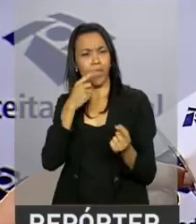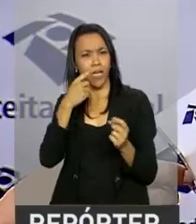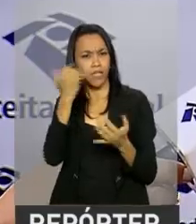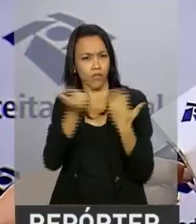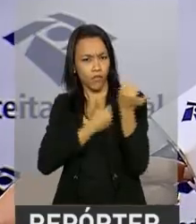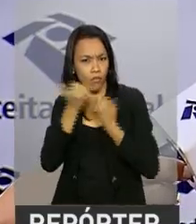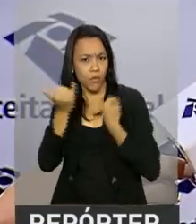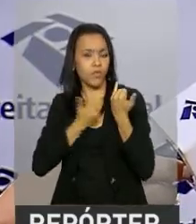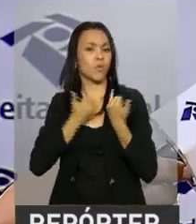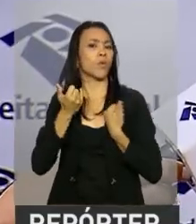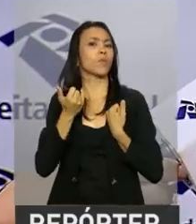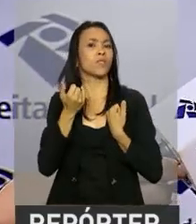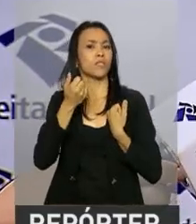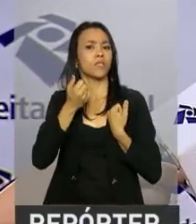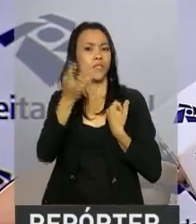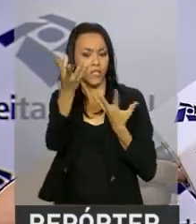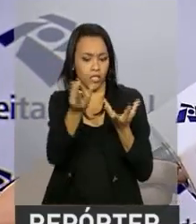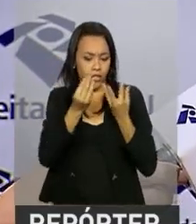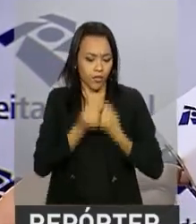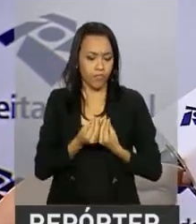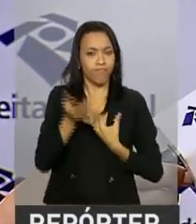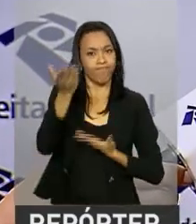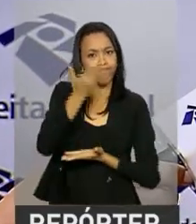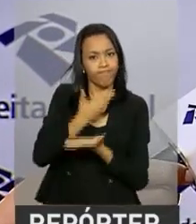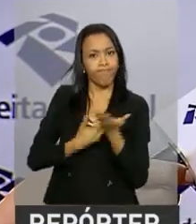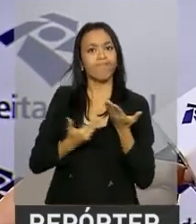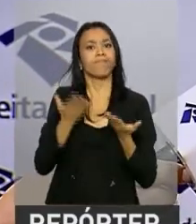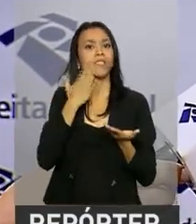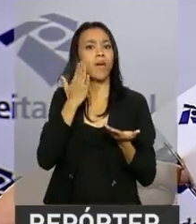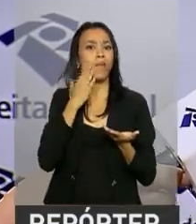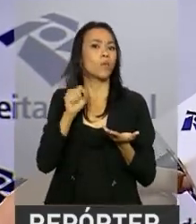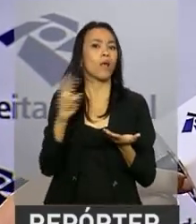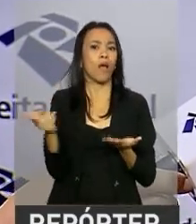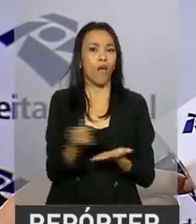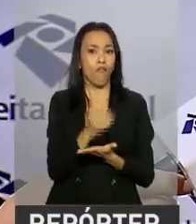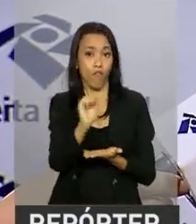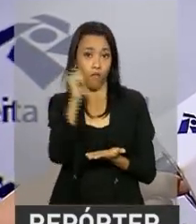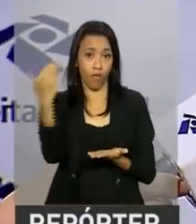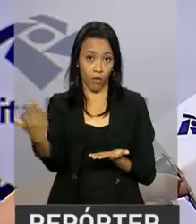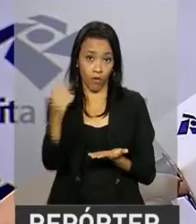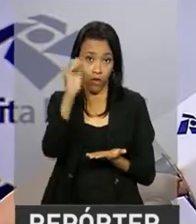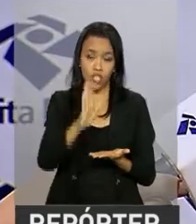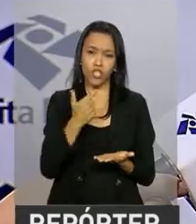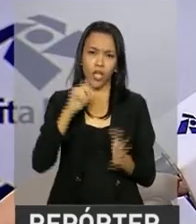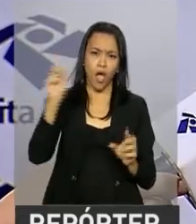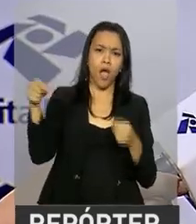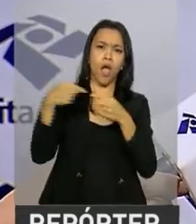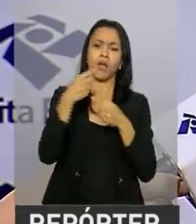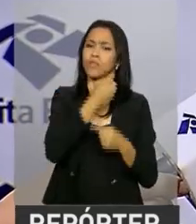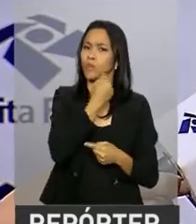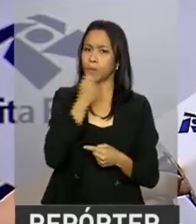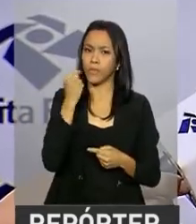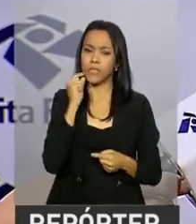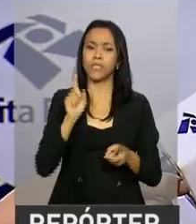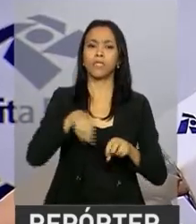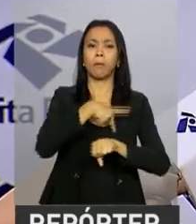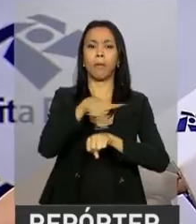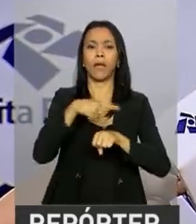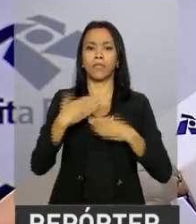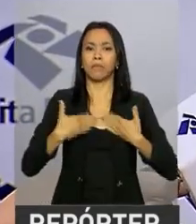que esse acesso às informações sejam retroativos. Já iniciamos discussões com a Suíça e com o Panamá